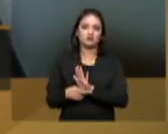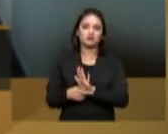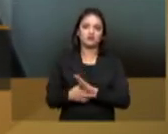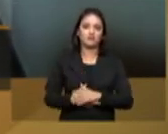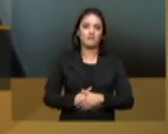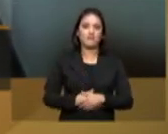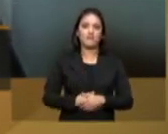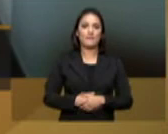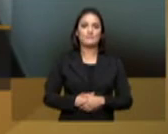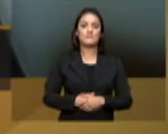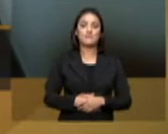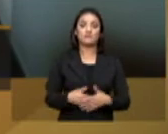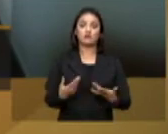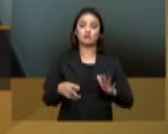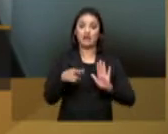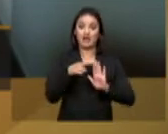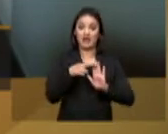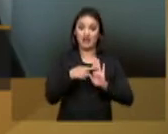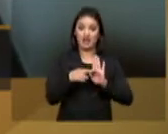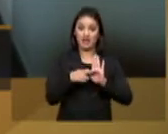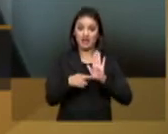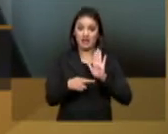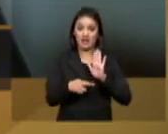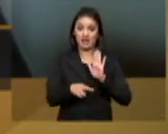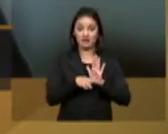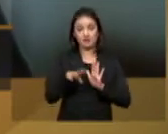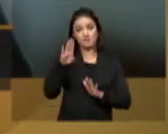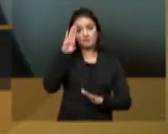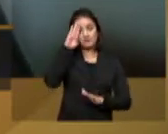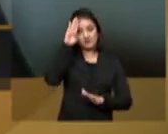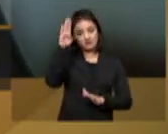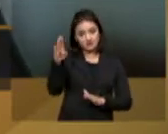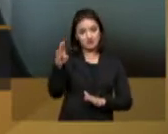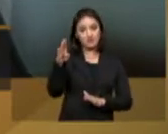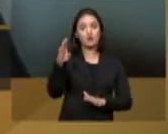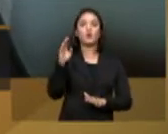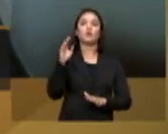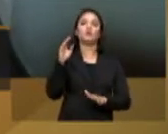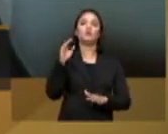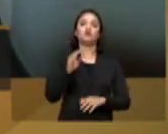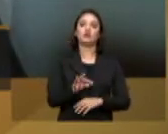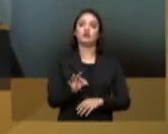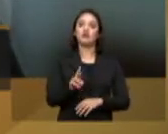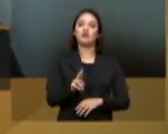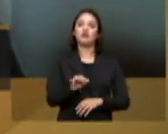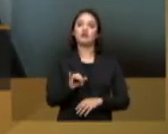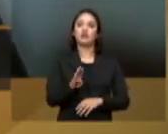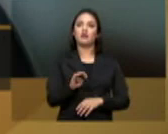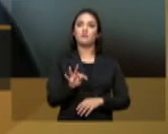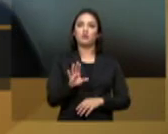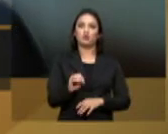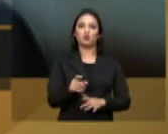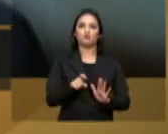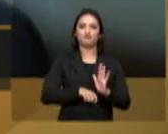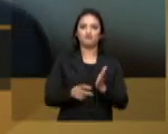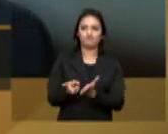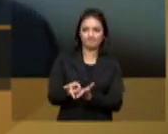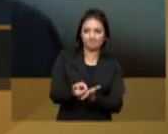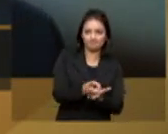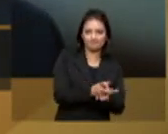quê? Da regra matriz de incidência tributária. A possibilidade de